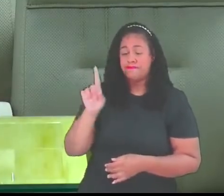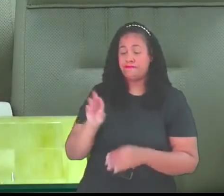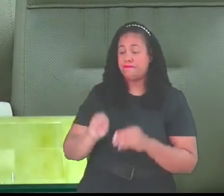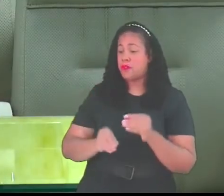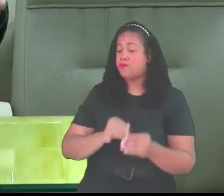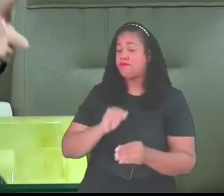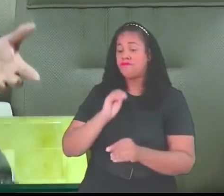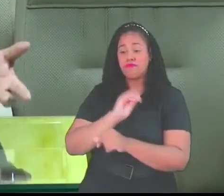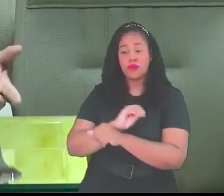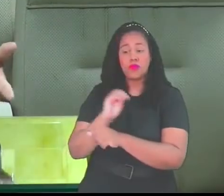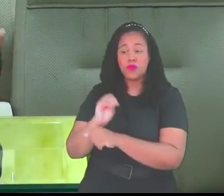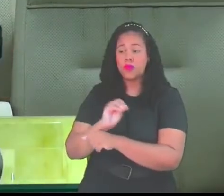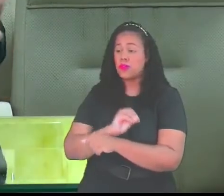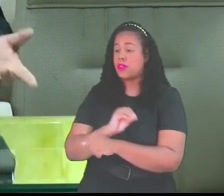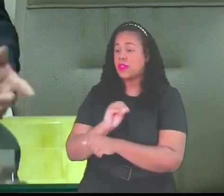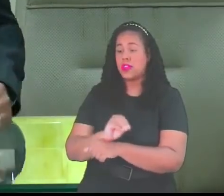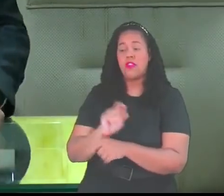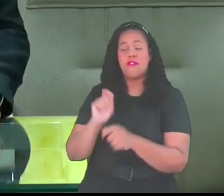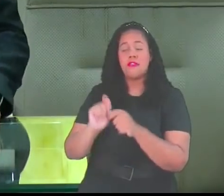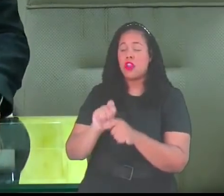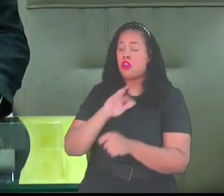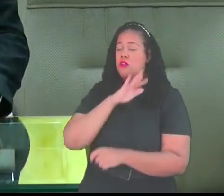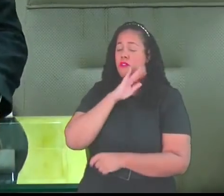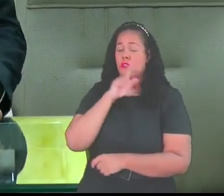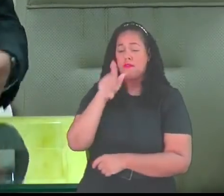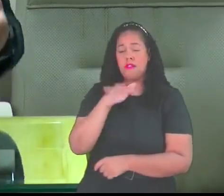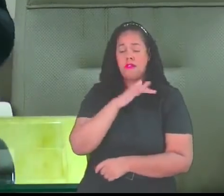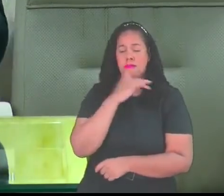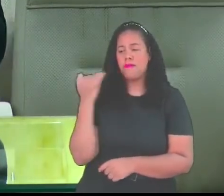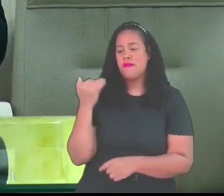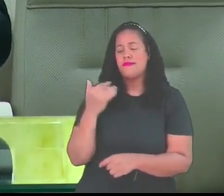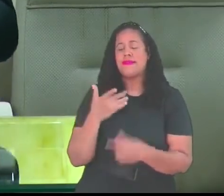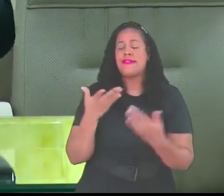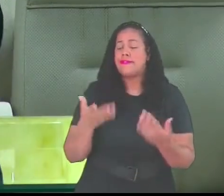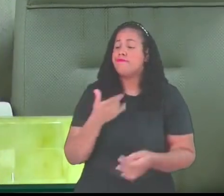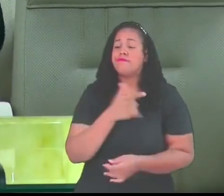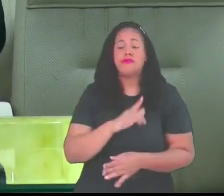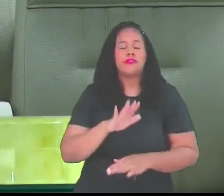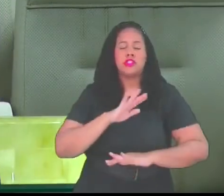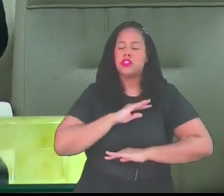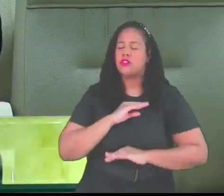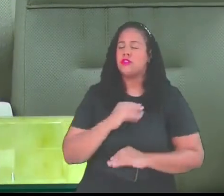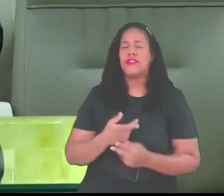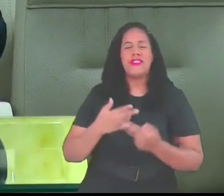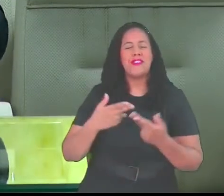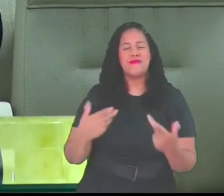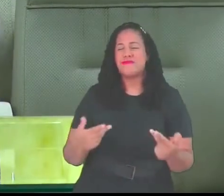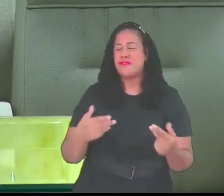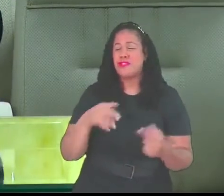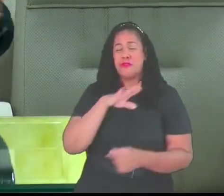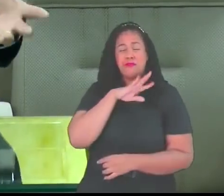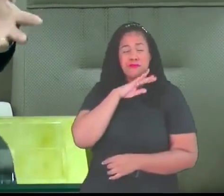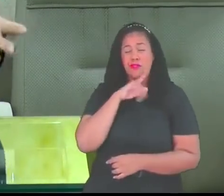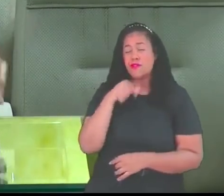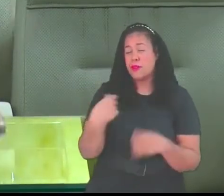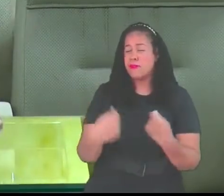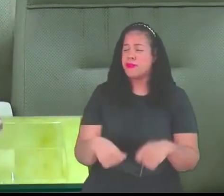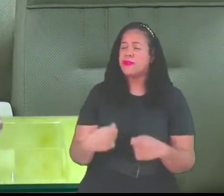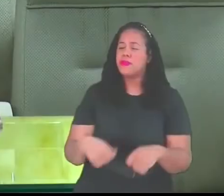isso piora cada vez mais, e você morre. Então não tem jeito, a coisa está de mal a pior, tem que se